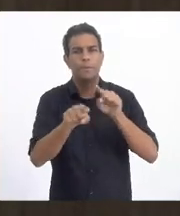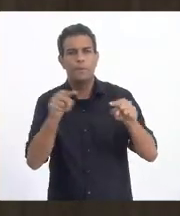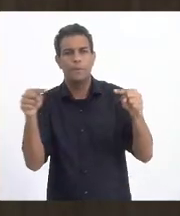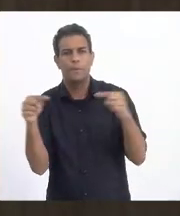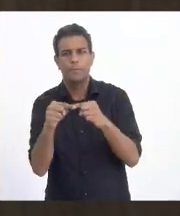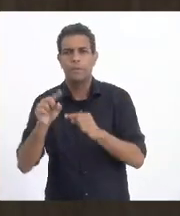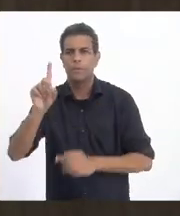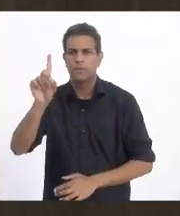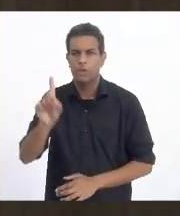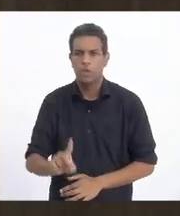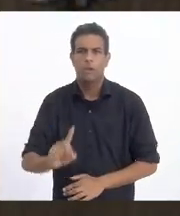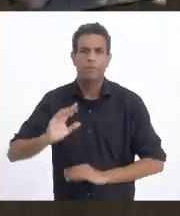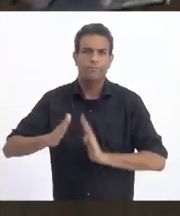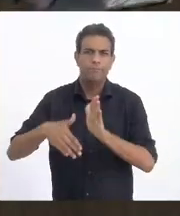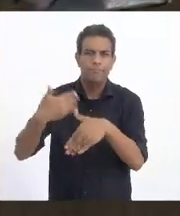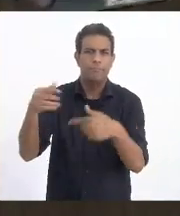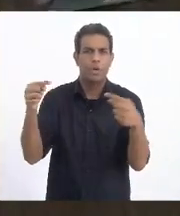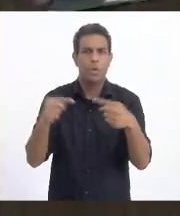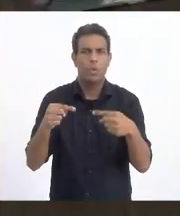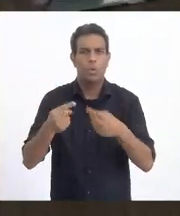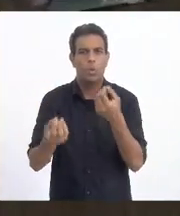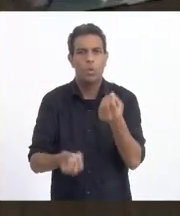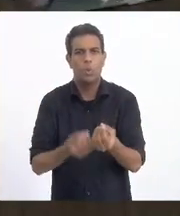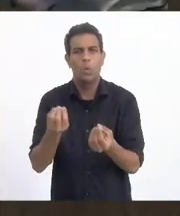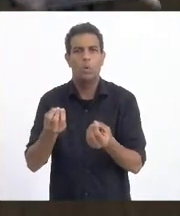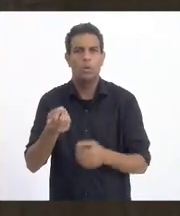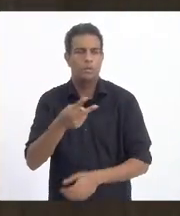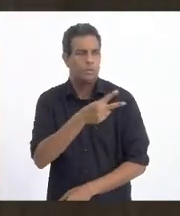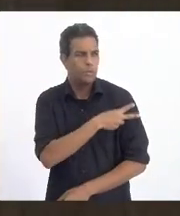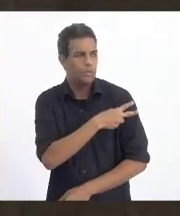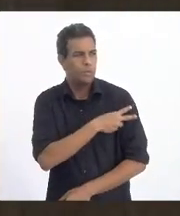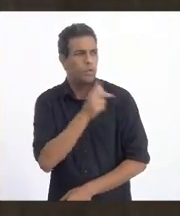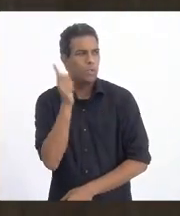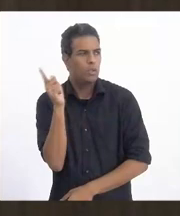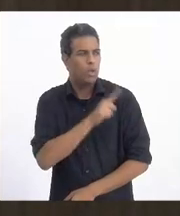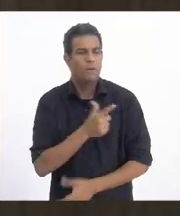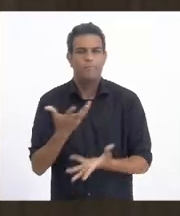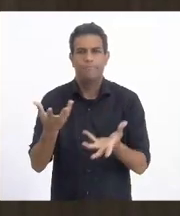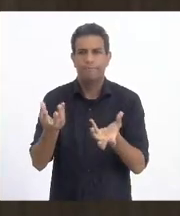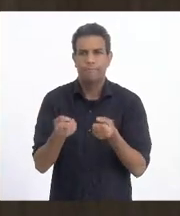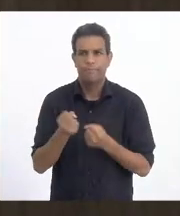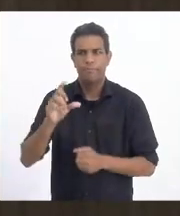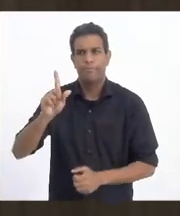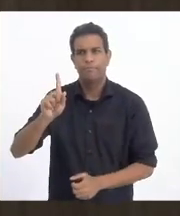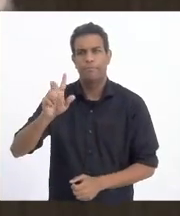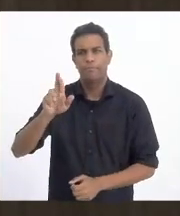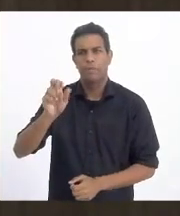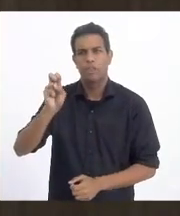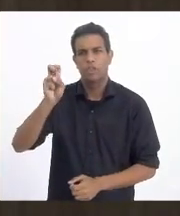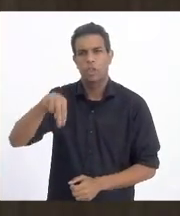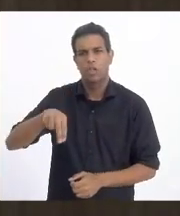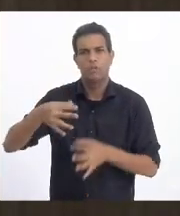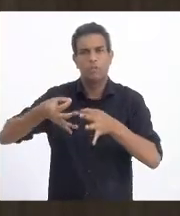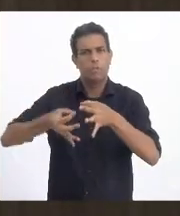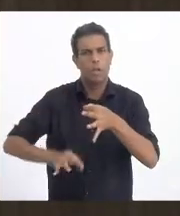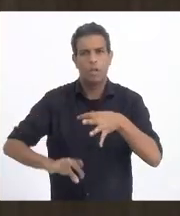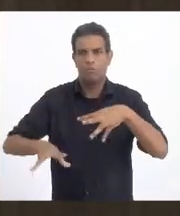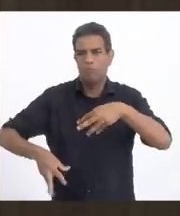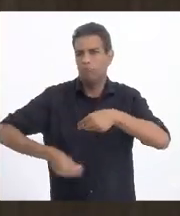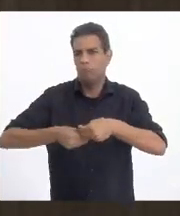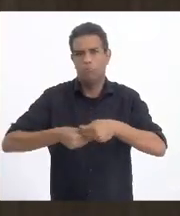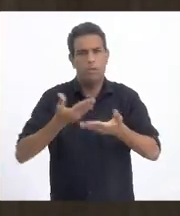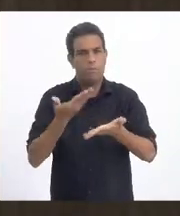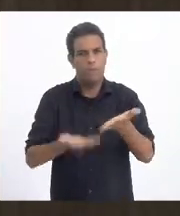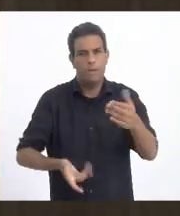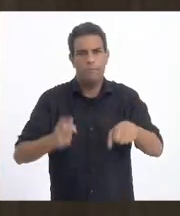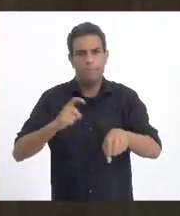o direito adquirido dele seria mantido como segundo tenente e ele receberia a grana. Esse é o meu entendimento, mas não vou me alongar aqui para não